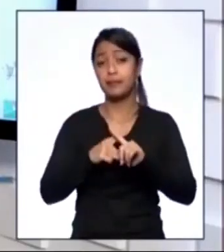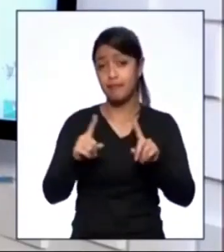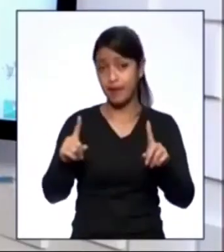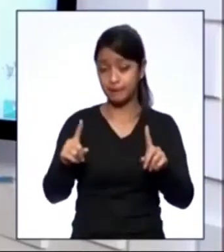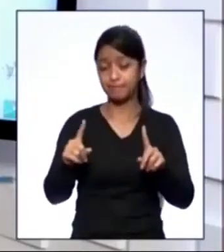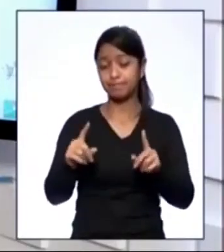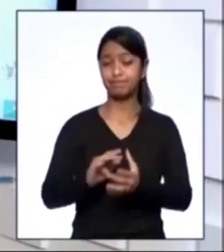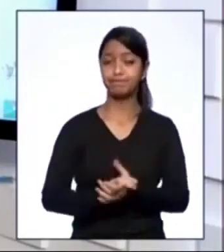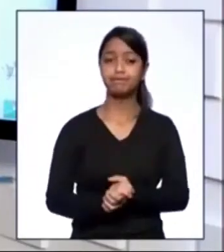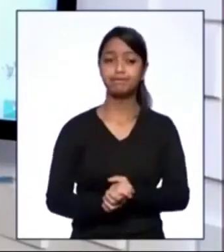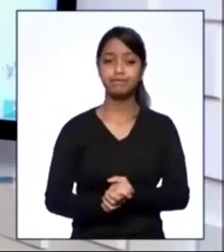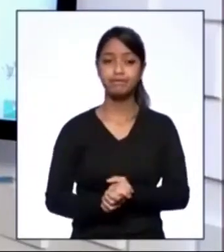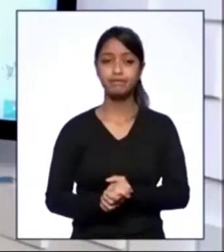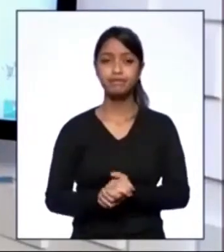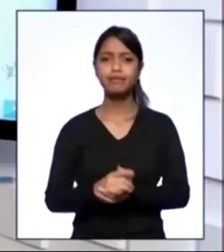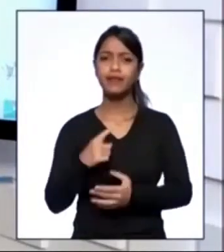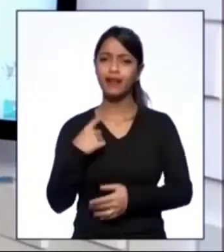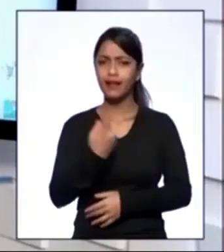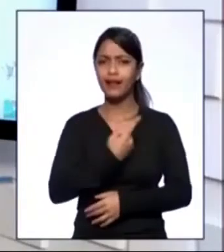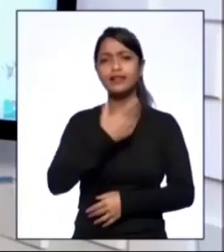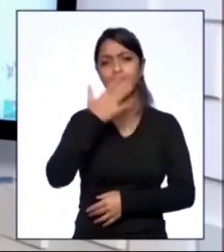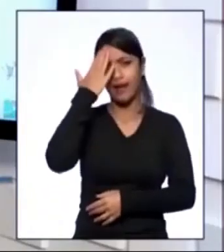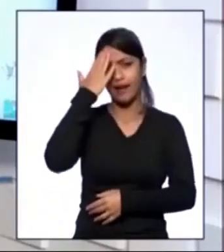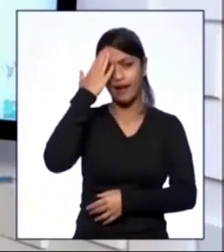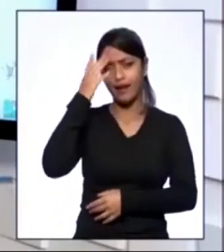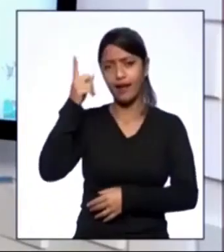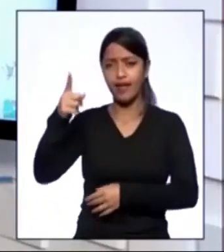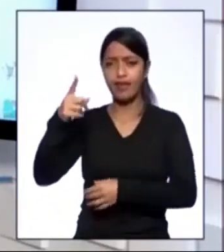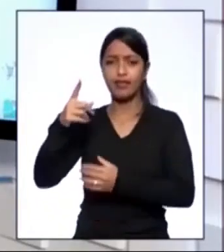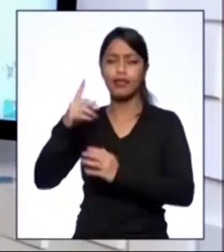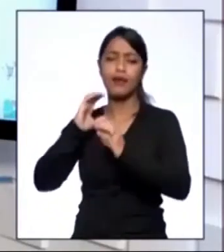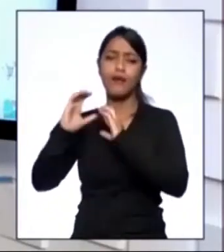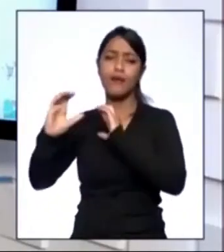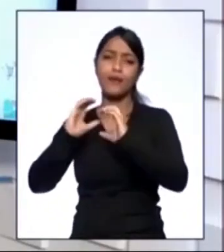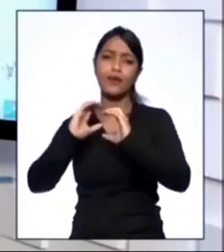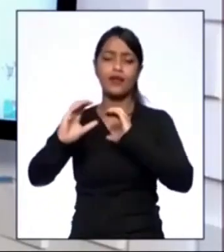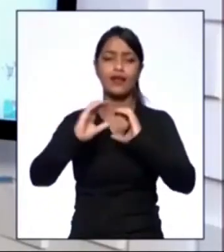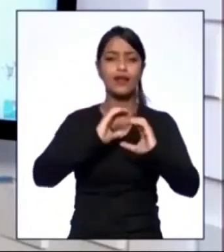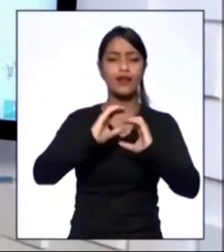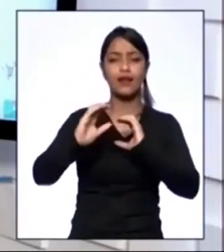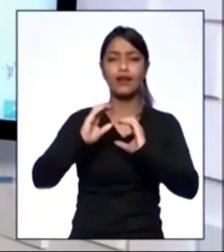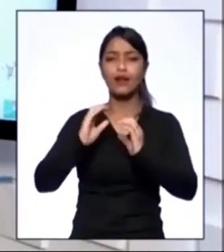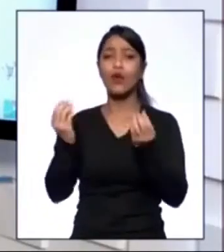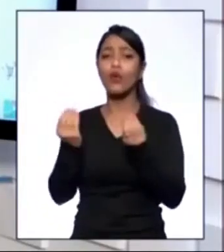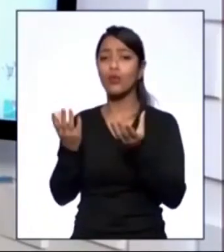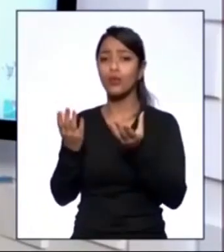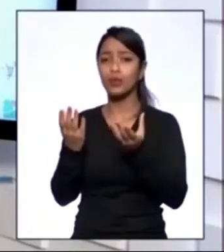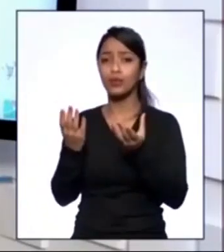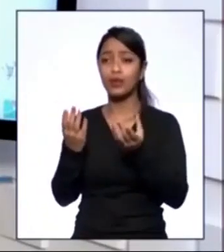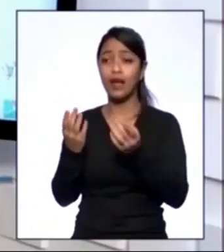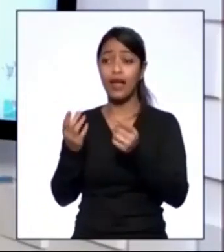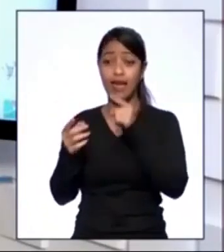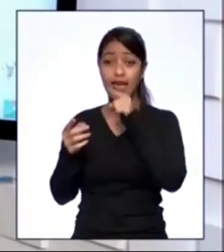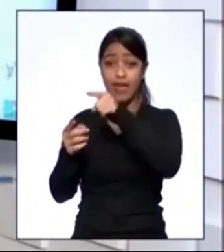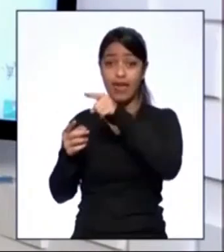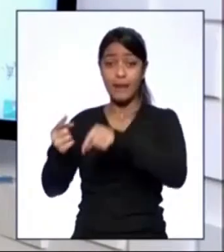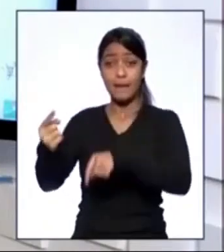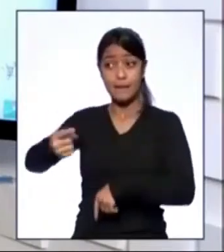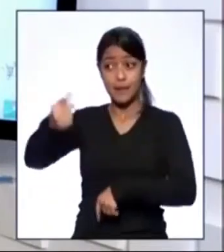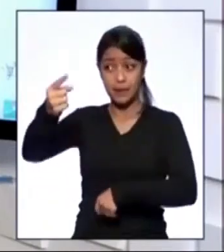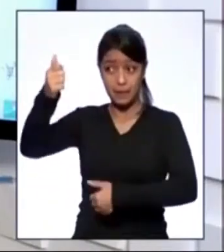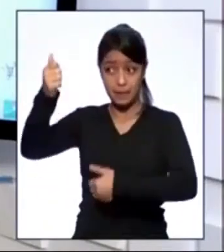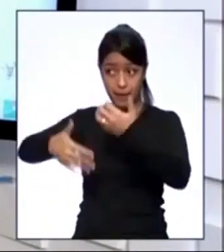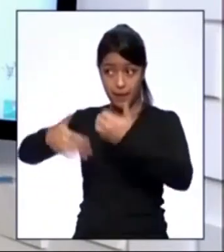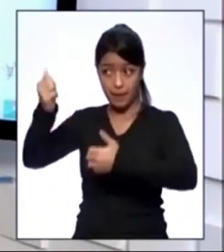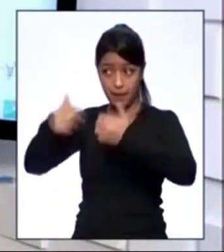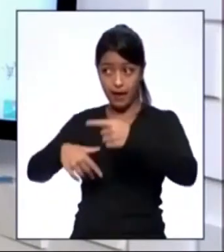essas pessoas usavam no seu universo de comunicação a condição de ouvir o que o outro falava e